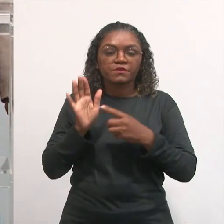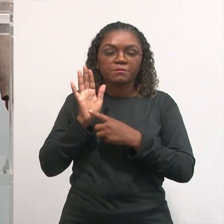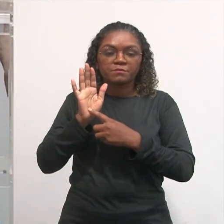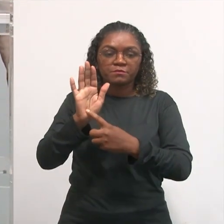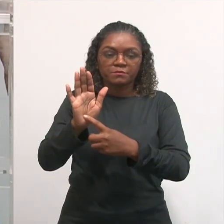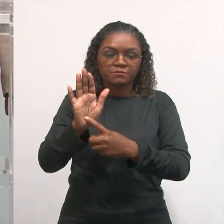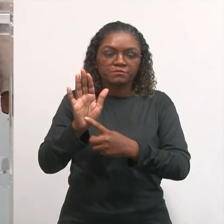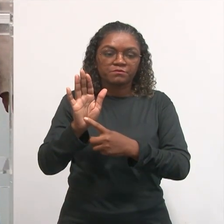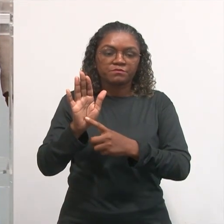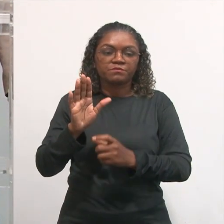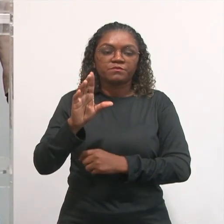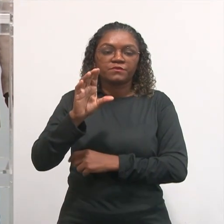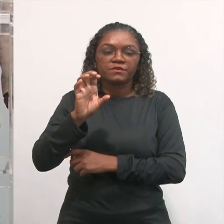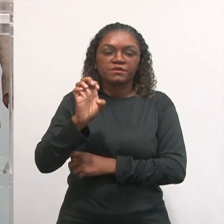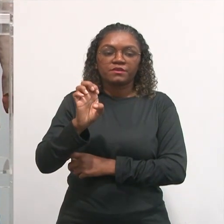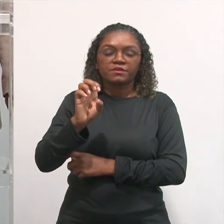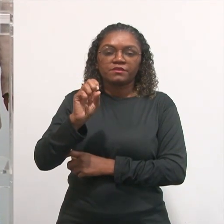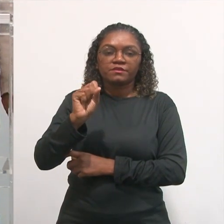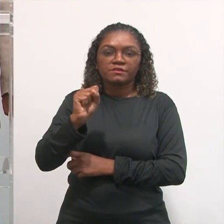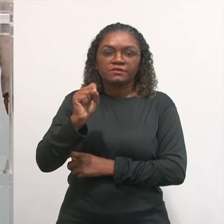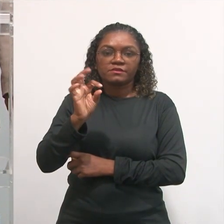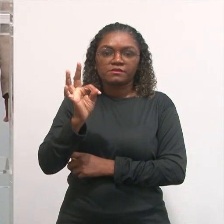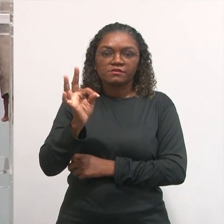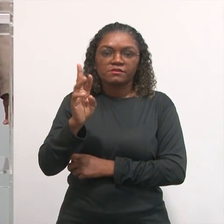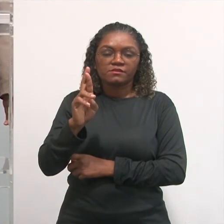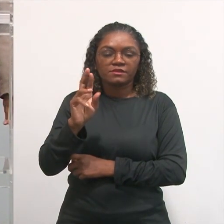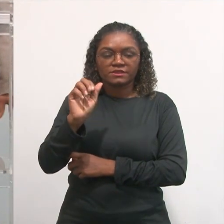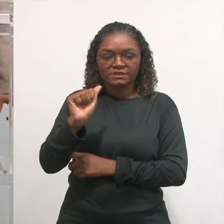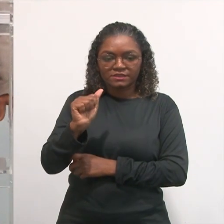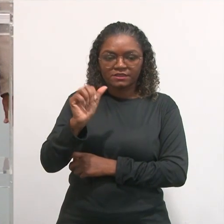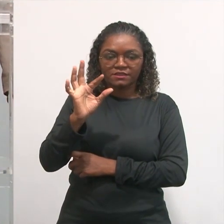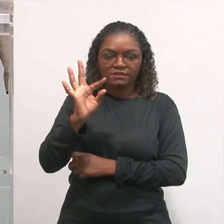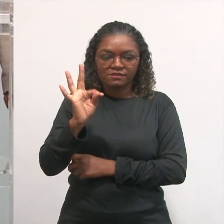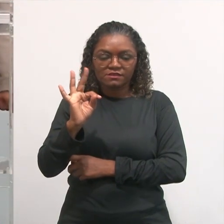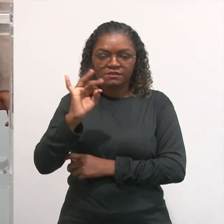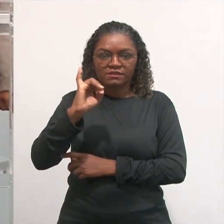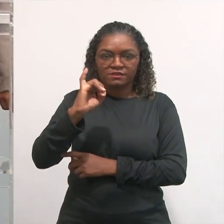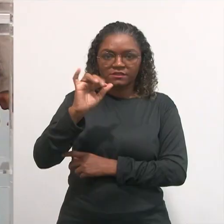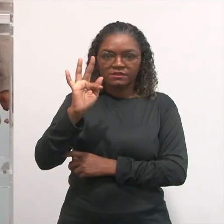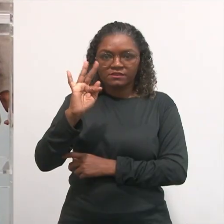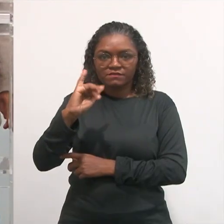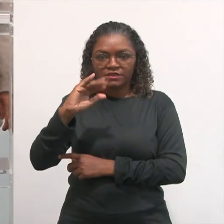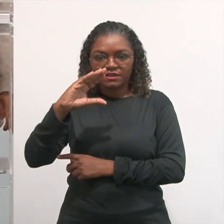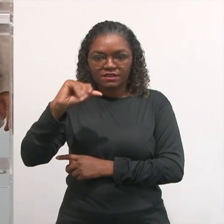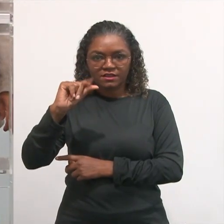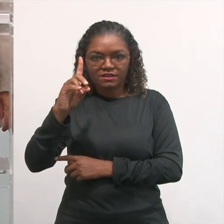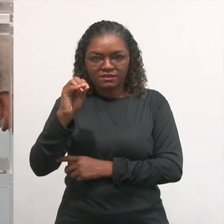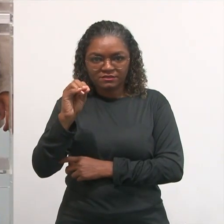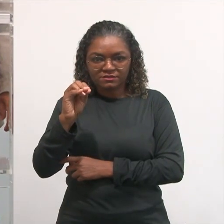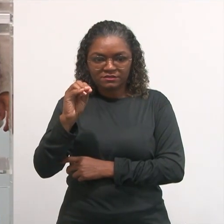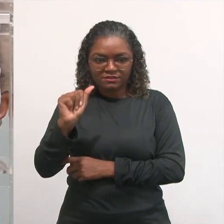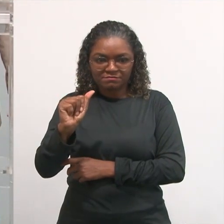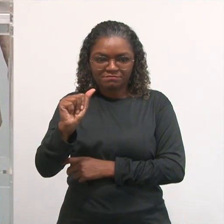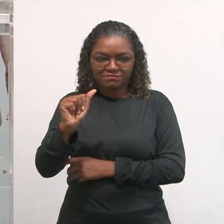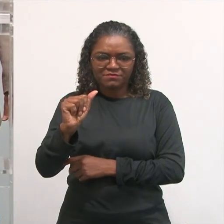que foram lá no posto de saúde. Né? Os 1000 pacientes foram no posto de saúde. Eles eram todos do sexo